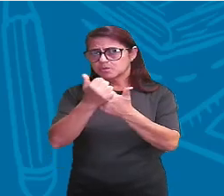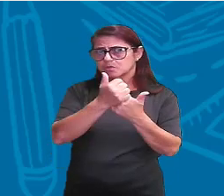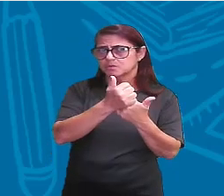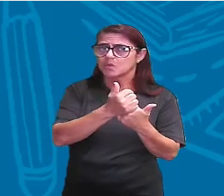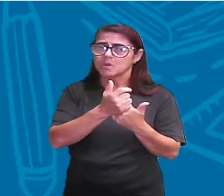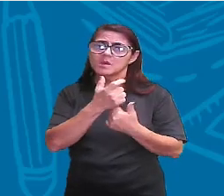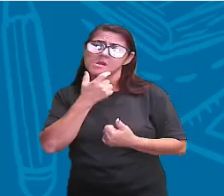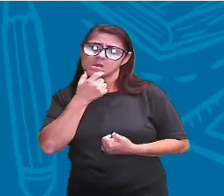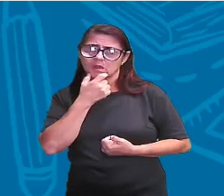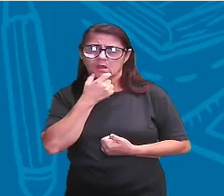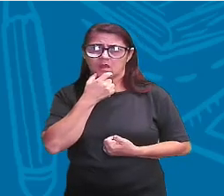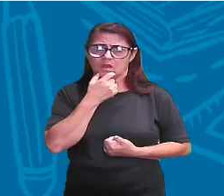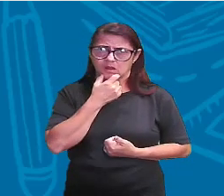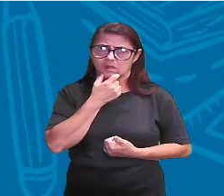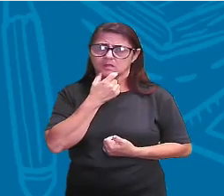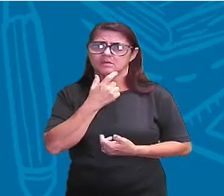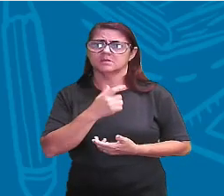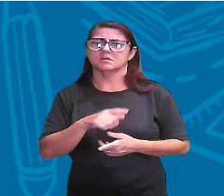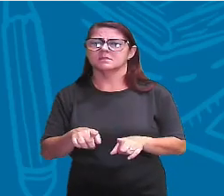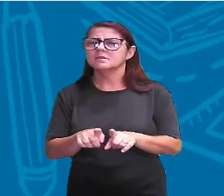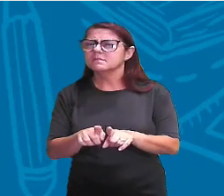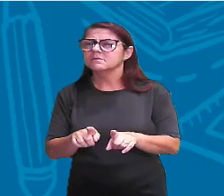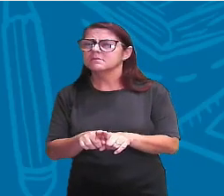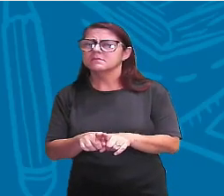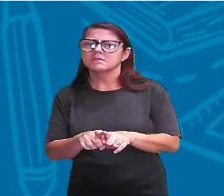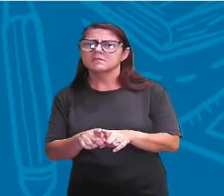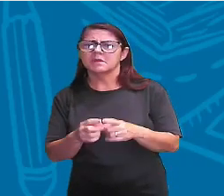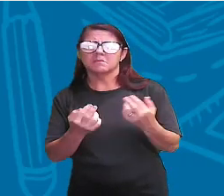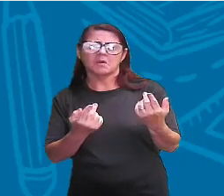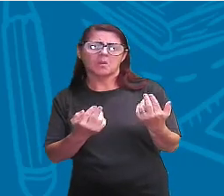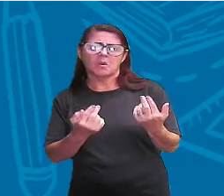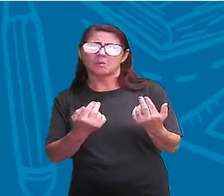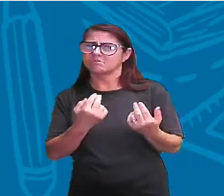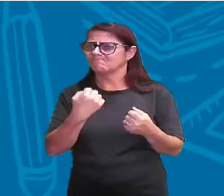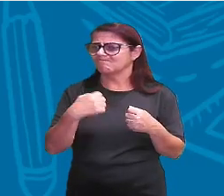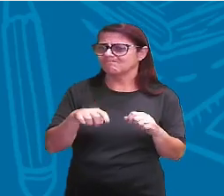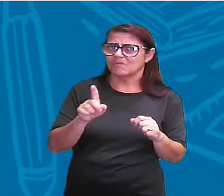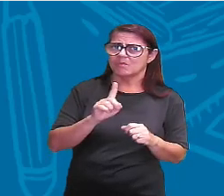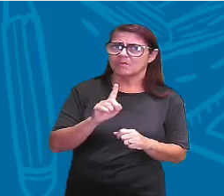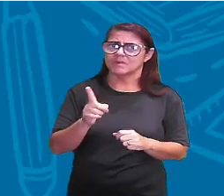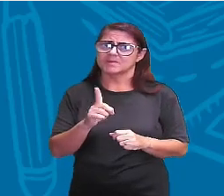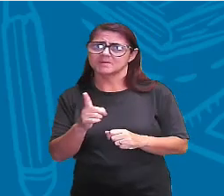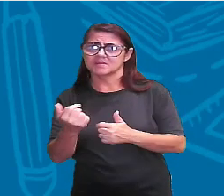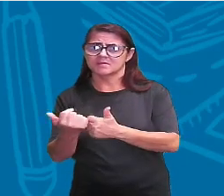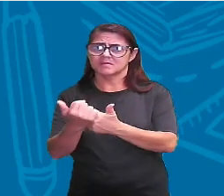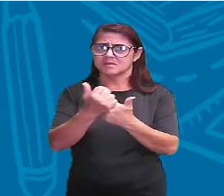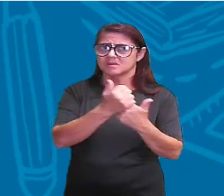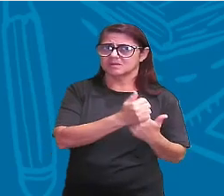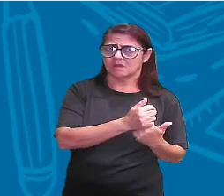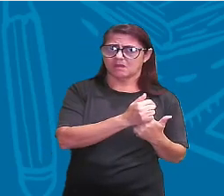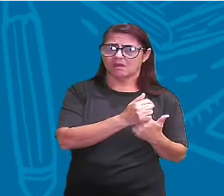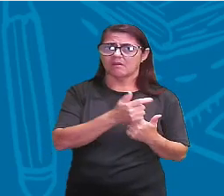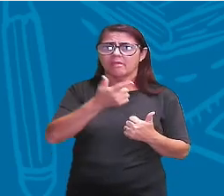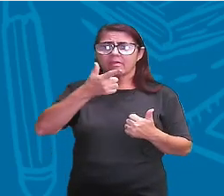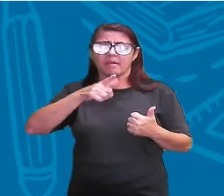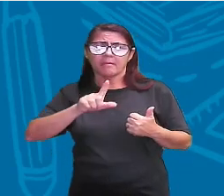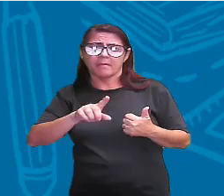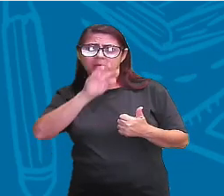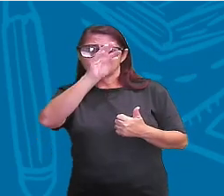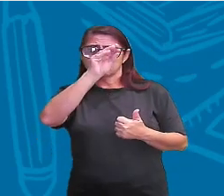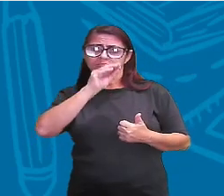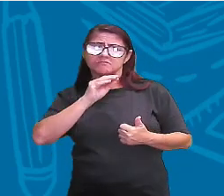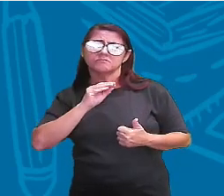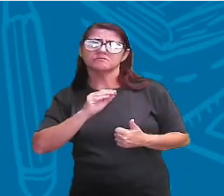em inglês? Em inglês, não precisa fazer essa substituição. Em inglês se repete. Então,